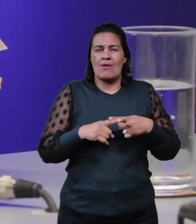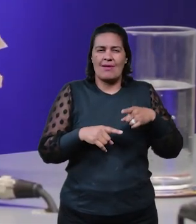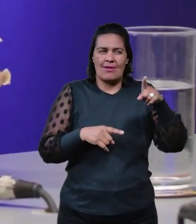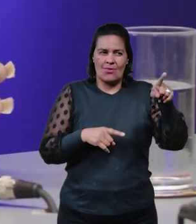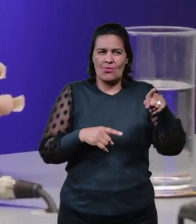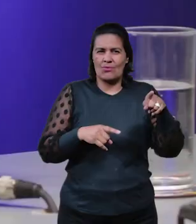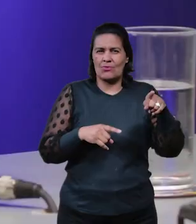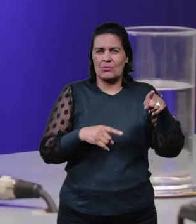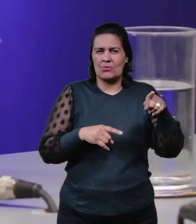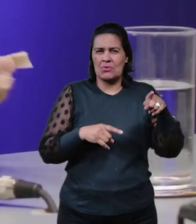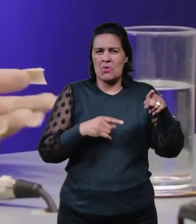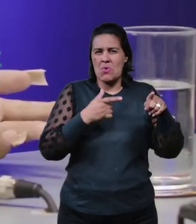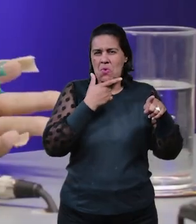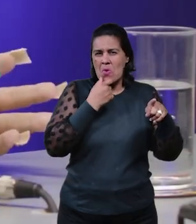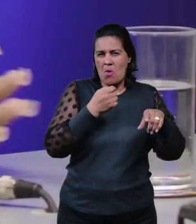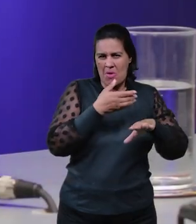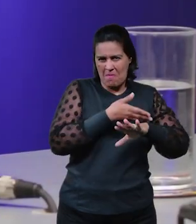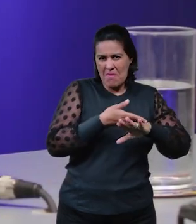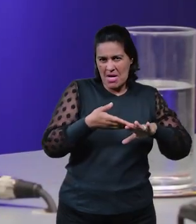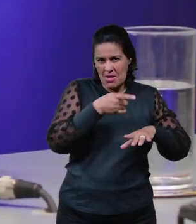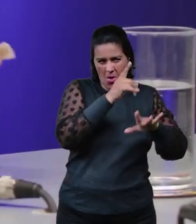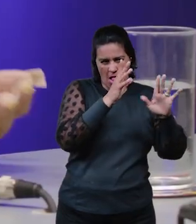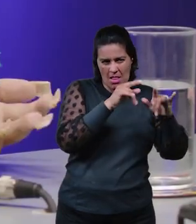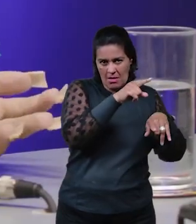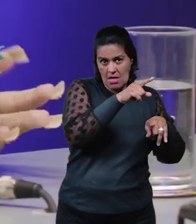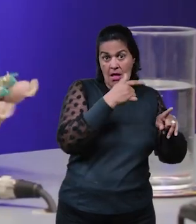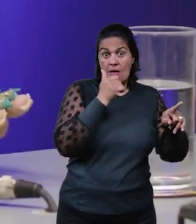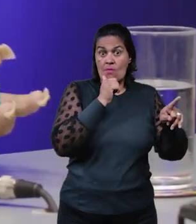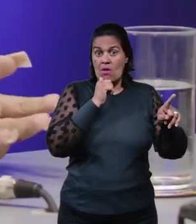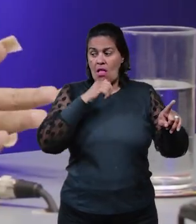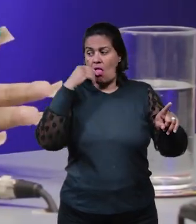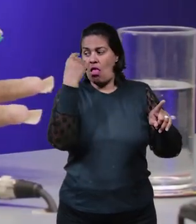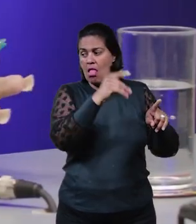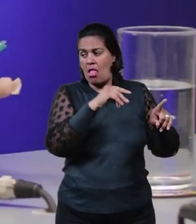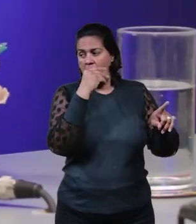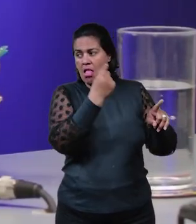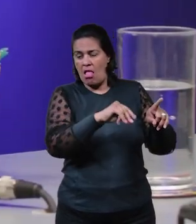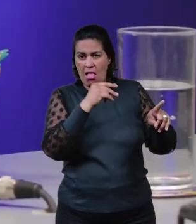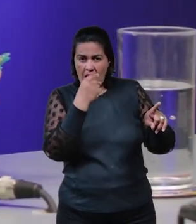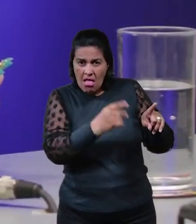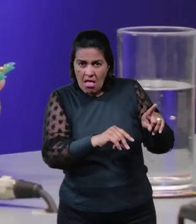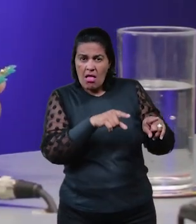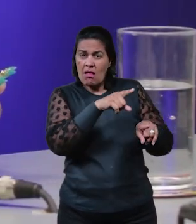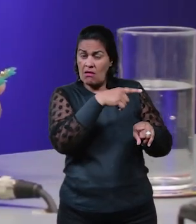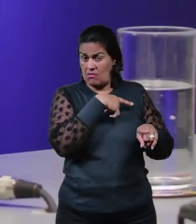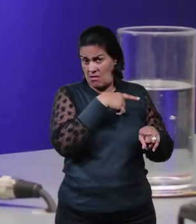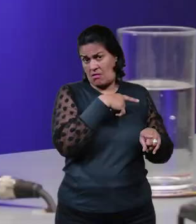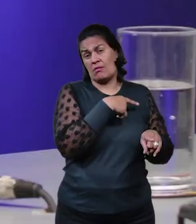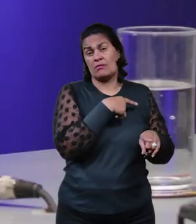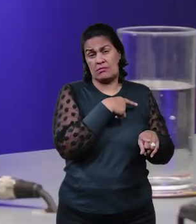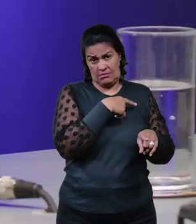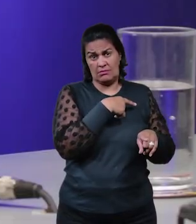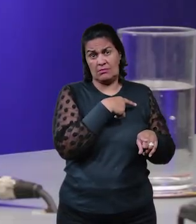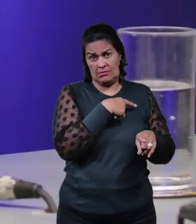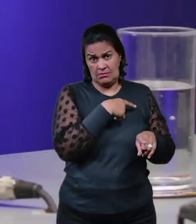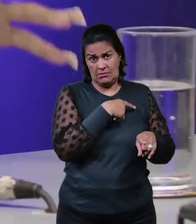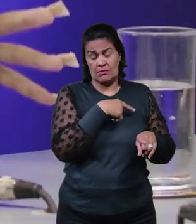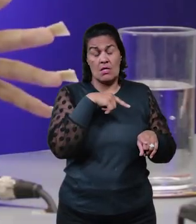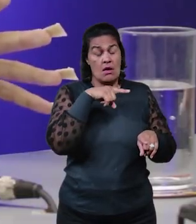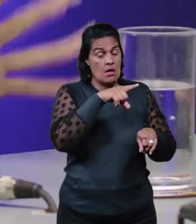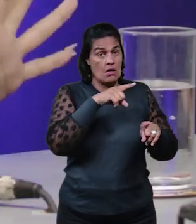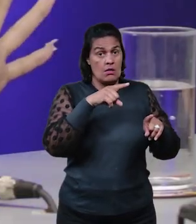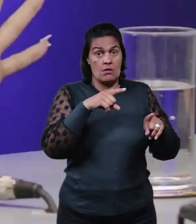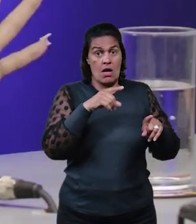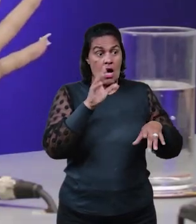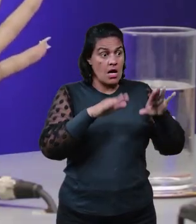completamente abusivo com um homem branco, que ele batia nela e eu já presenciei, assim. E foi algo tão surreal dele fazer isso